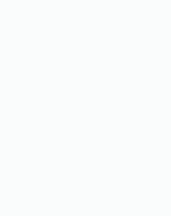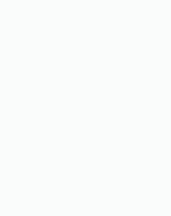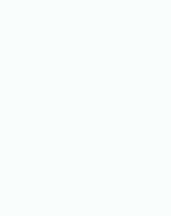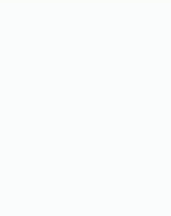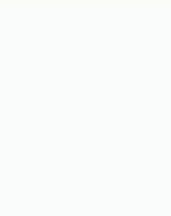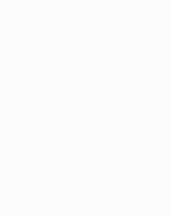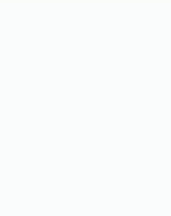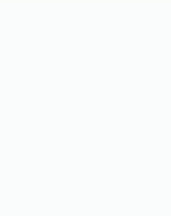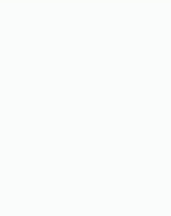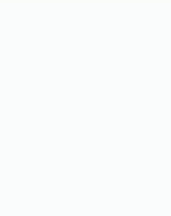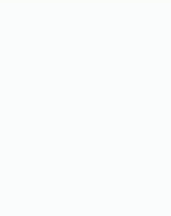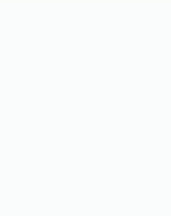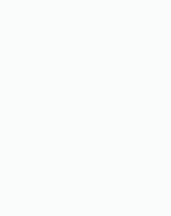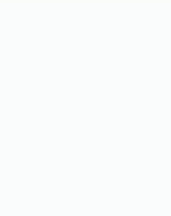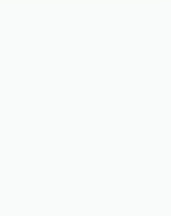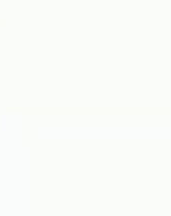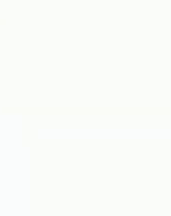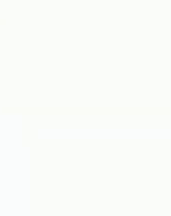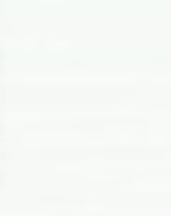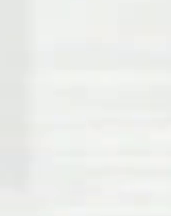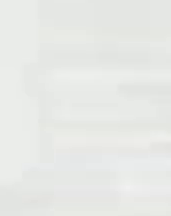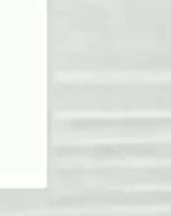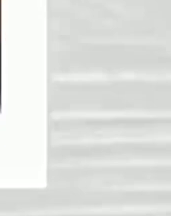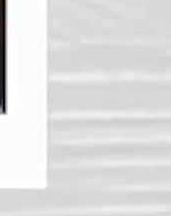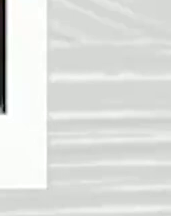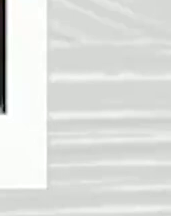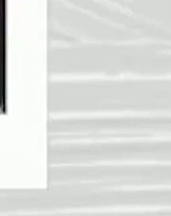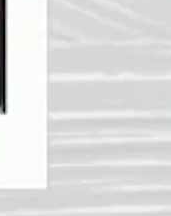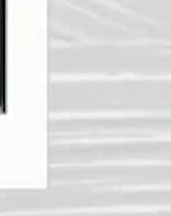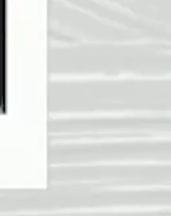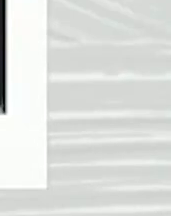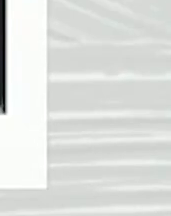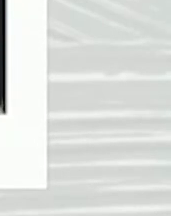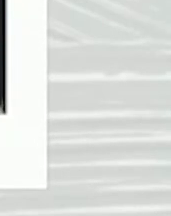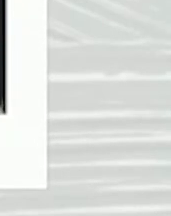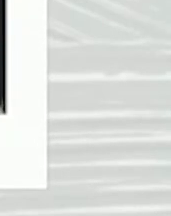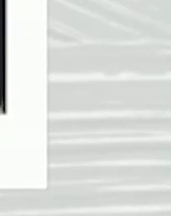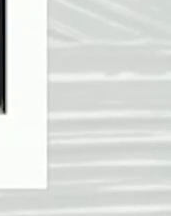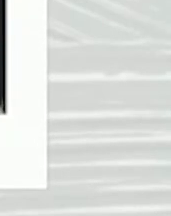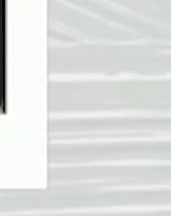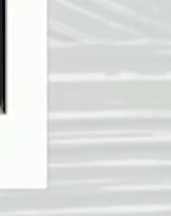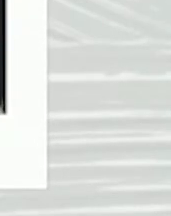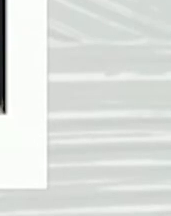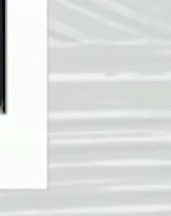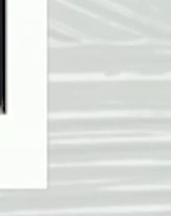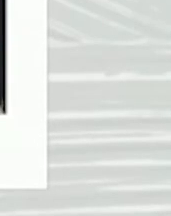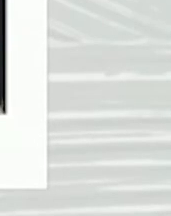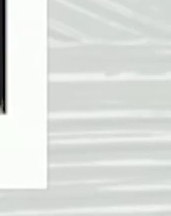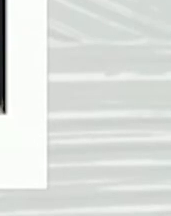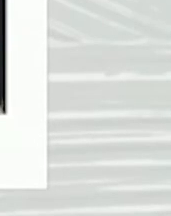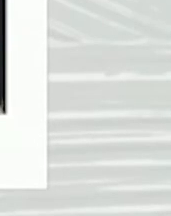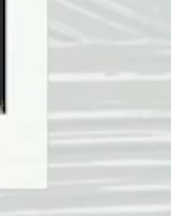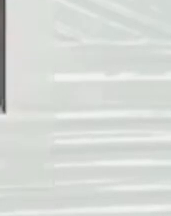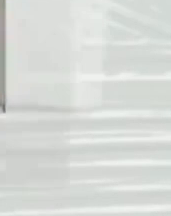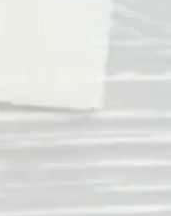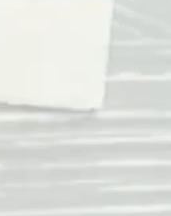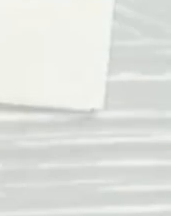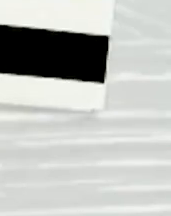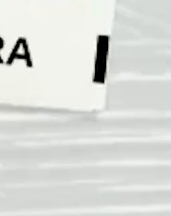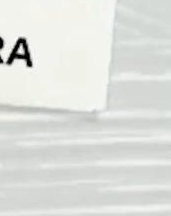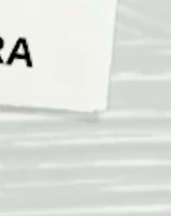O FTU, o Fossatim Universal, é um grupo de formação espiritual para adolescentes de 11 a 14